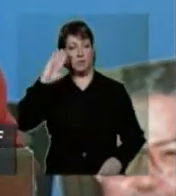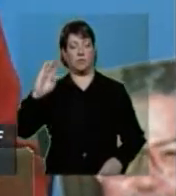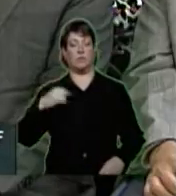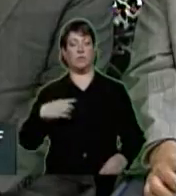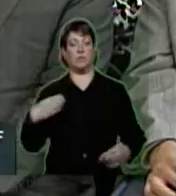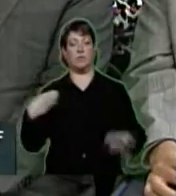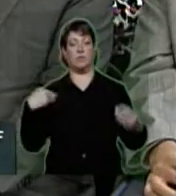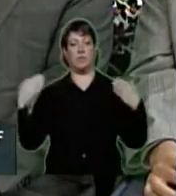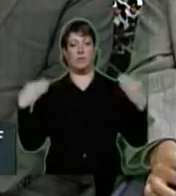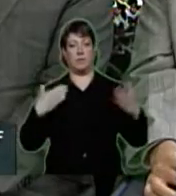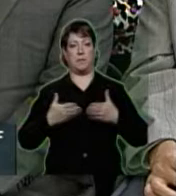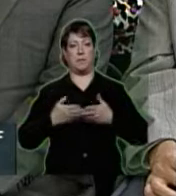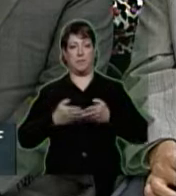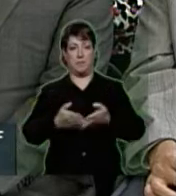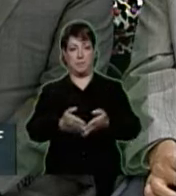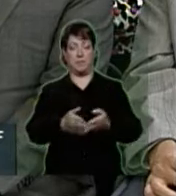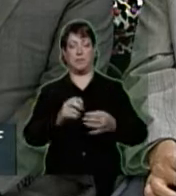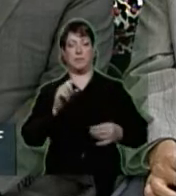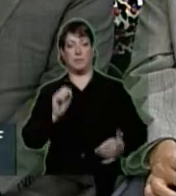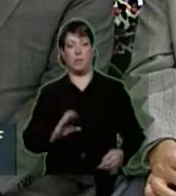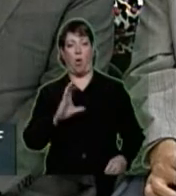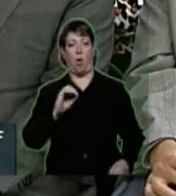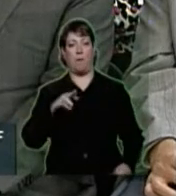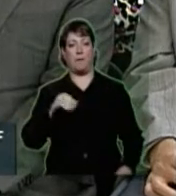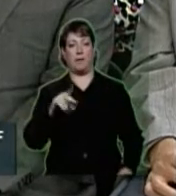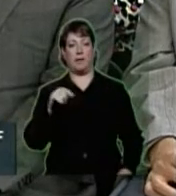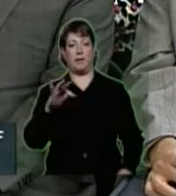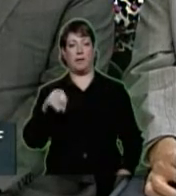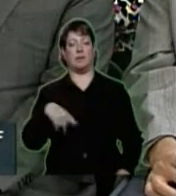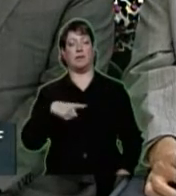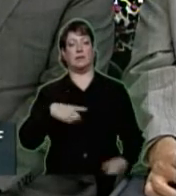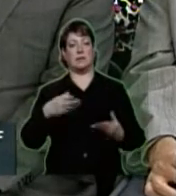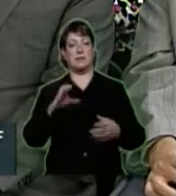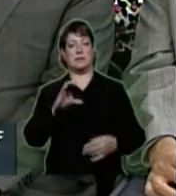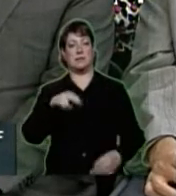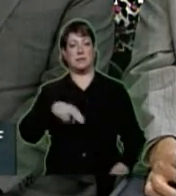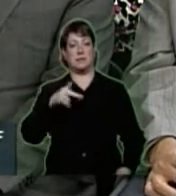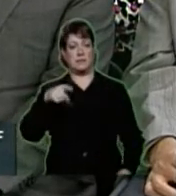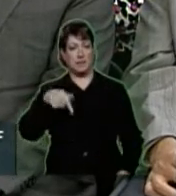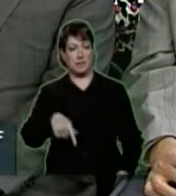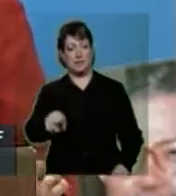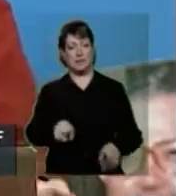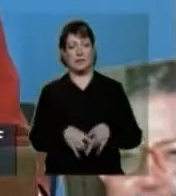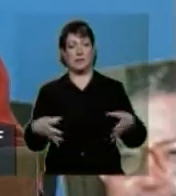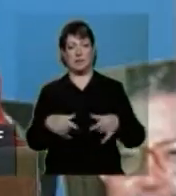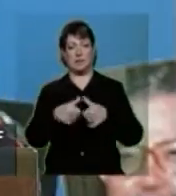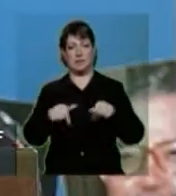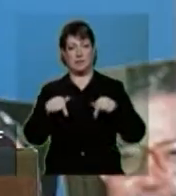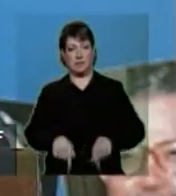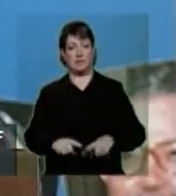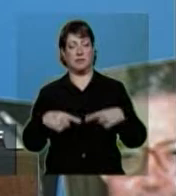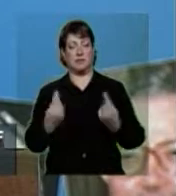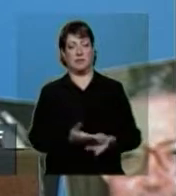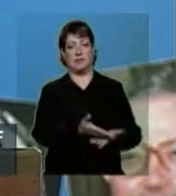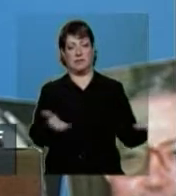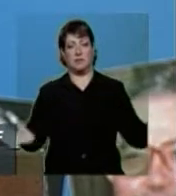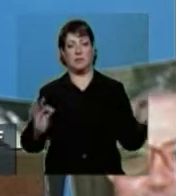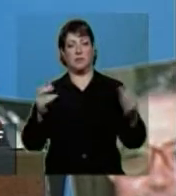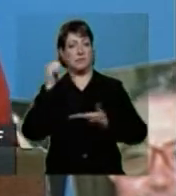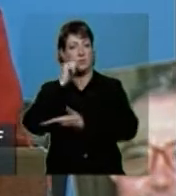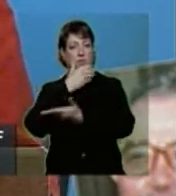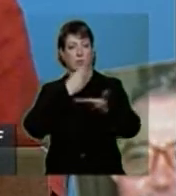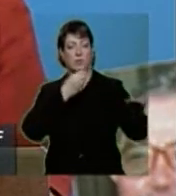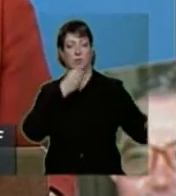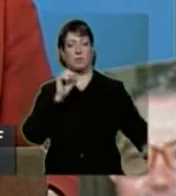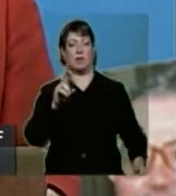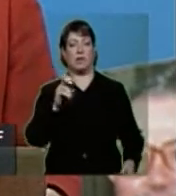Brasil, que copatrocina este prêmio com o CNPq e a Fundação Conrado Wessel, senhoras e senhores